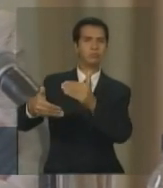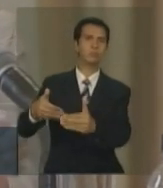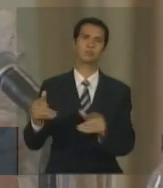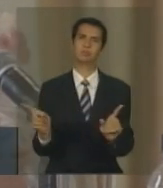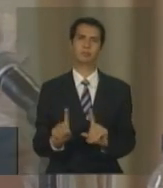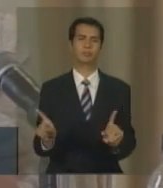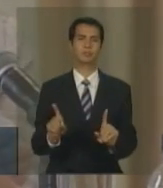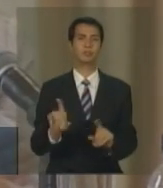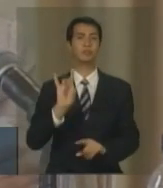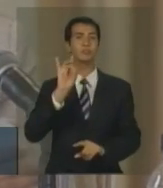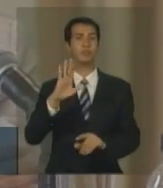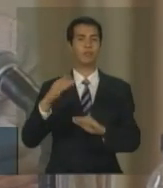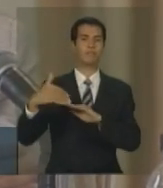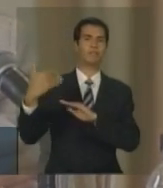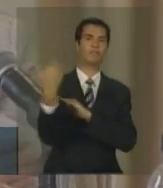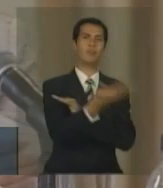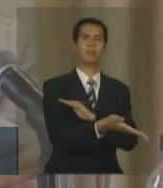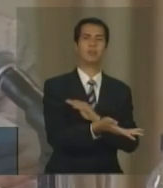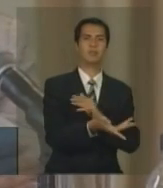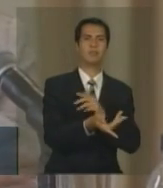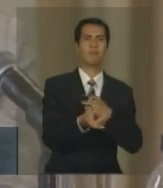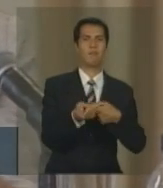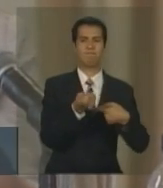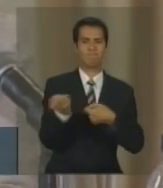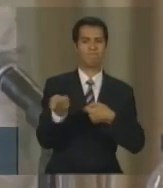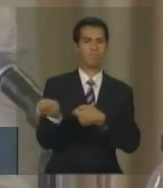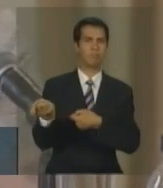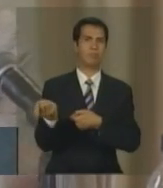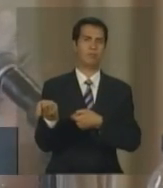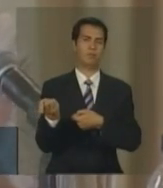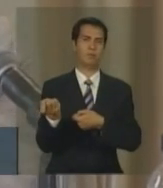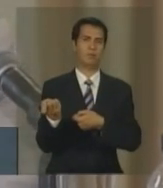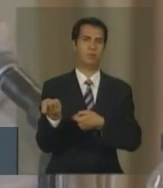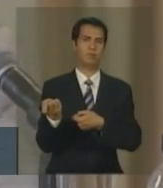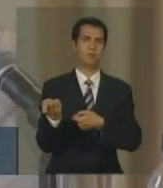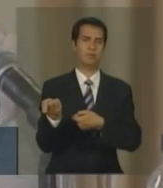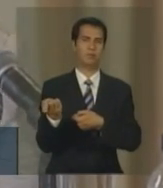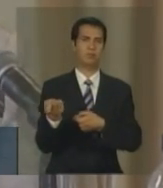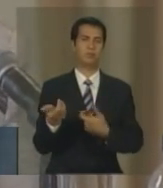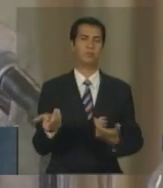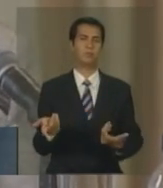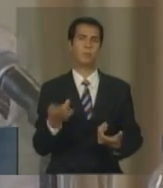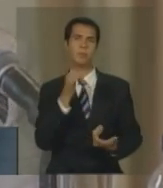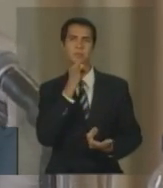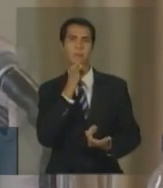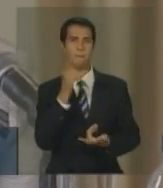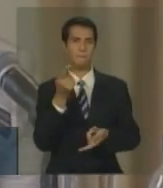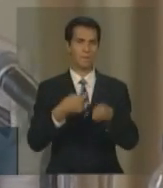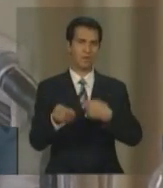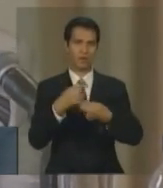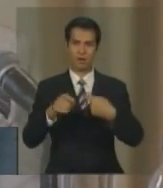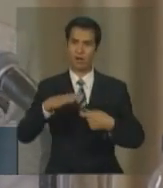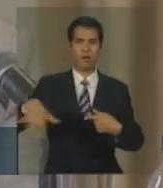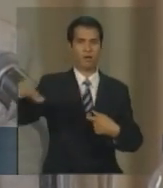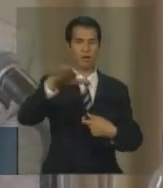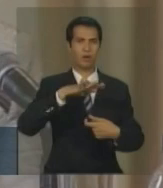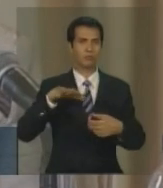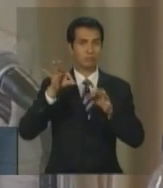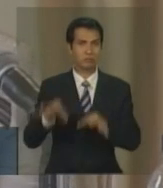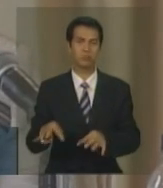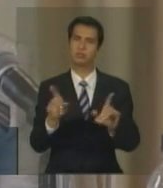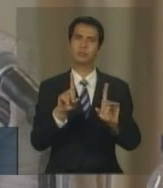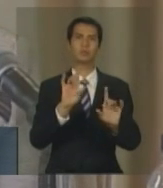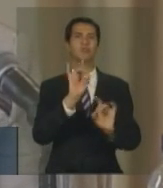fatores que não são aqueles baseados, por exemplo, no mercado, mas sim baseados